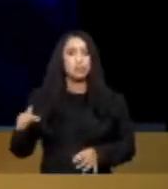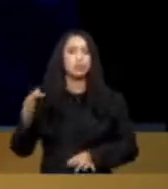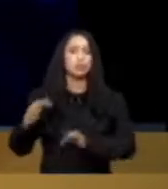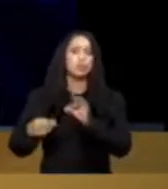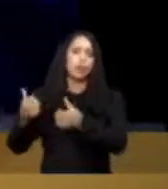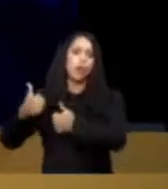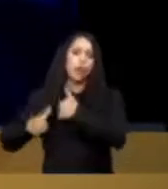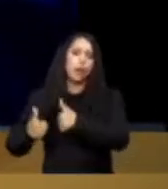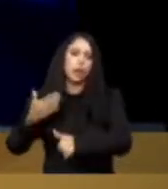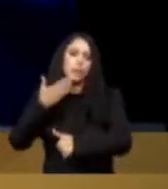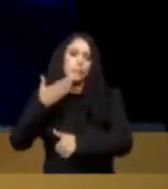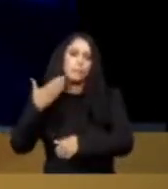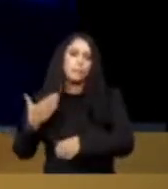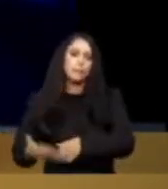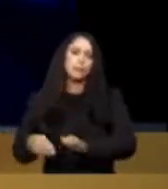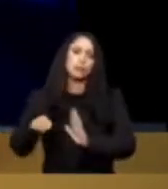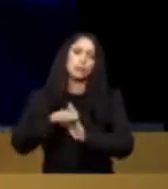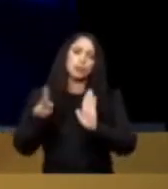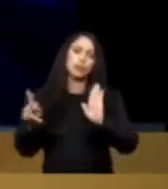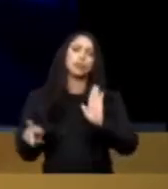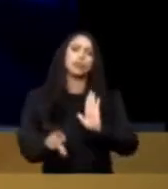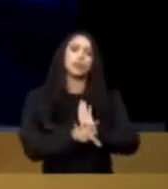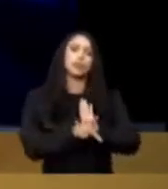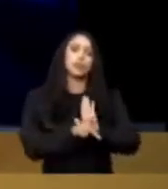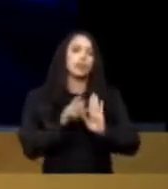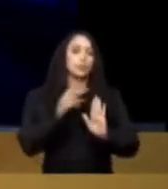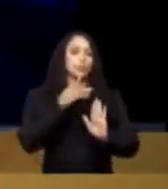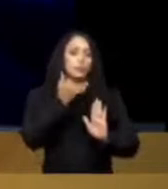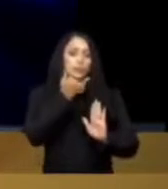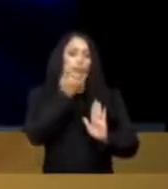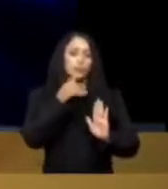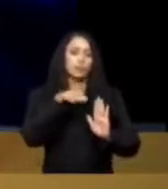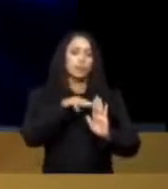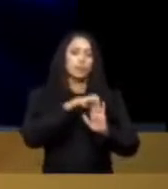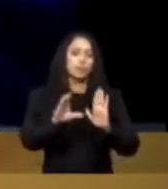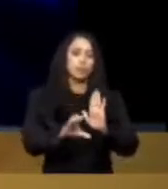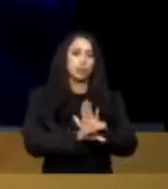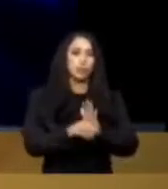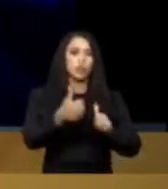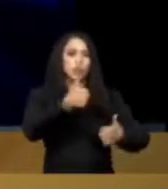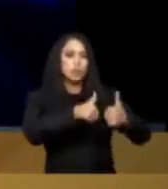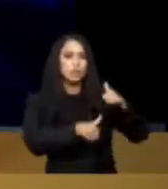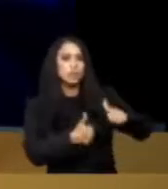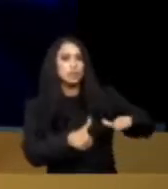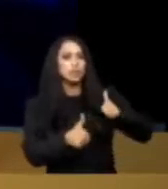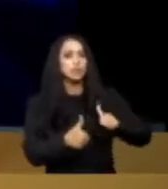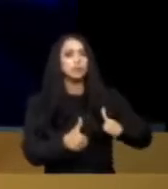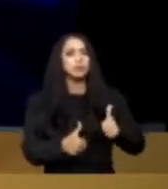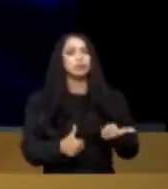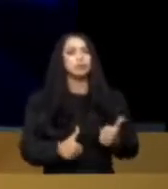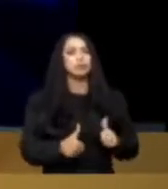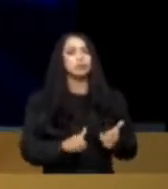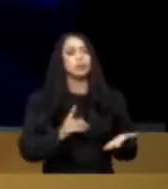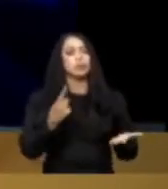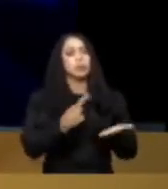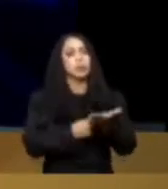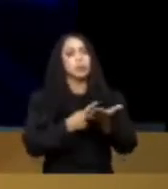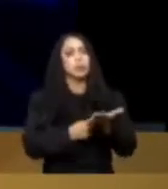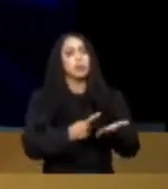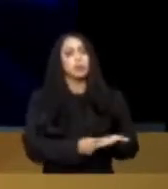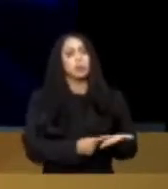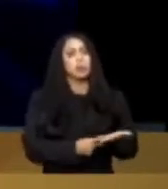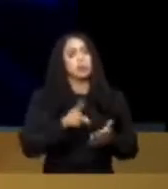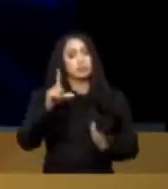ao examinar pedido de medida cautelar, examinou a norma com o mesmo conteúdo do atual artigo 16 da Lei da Ação Civil